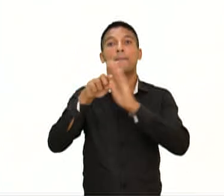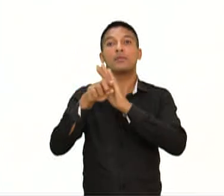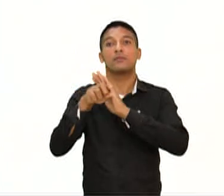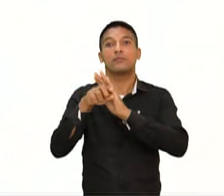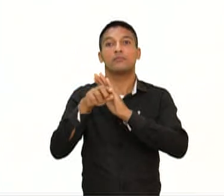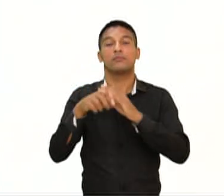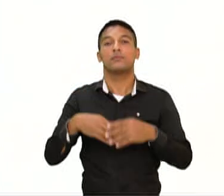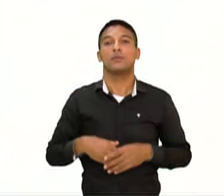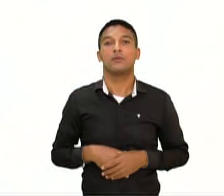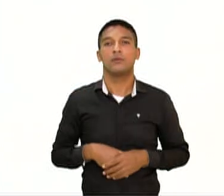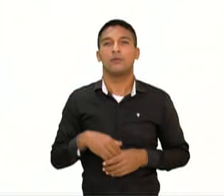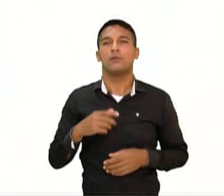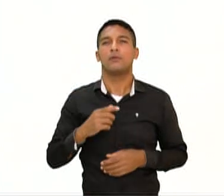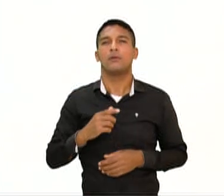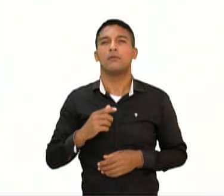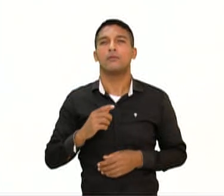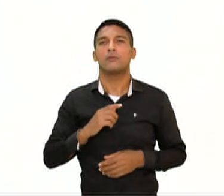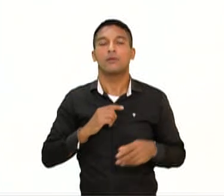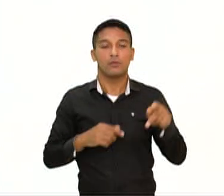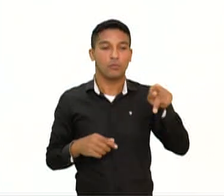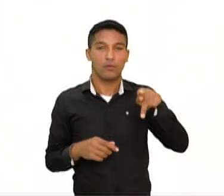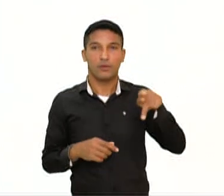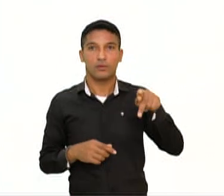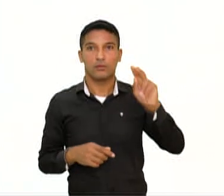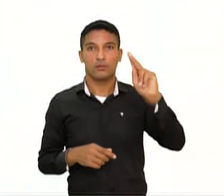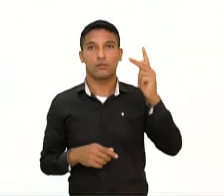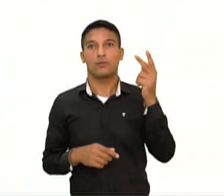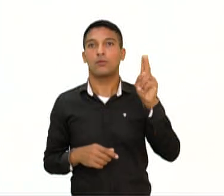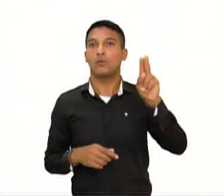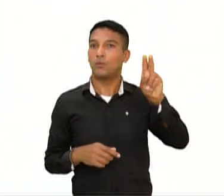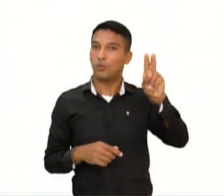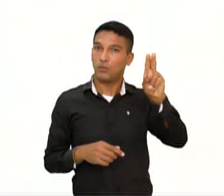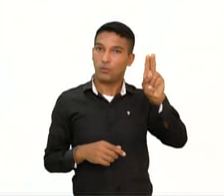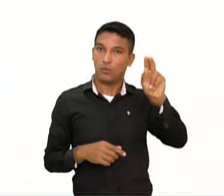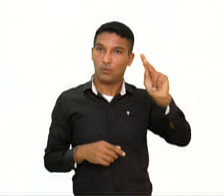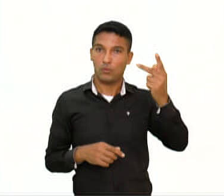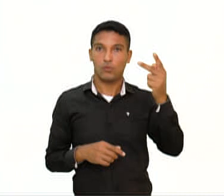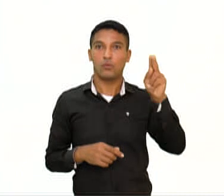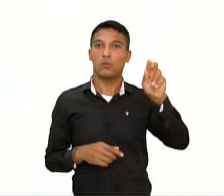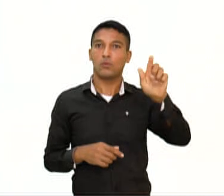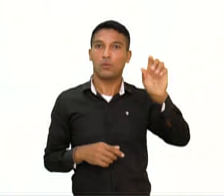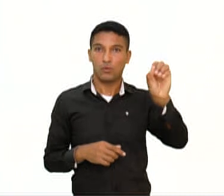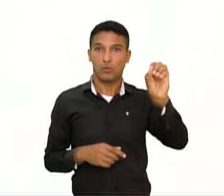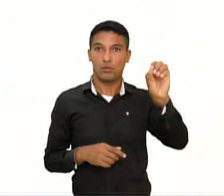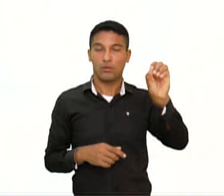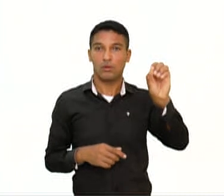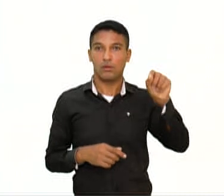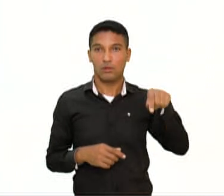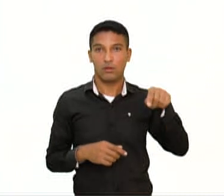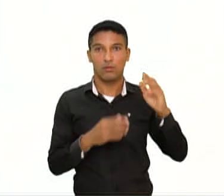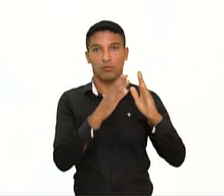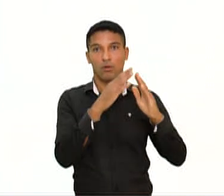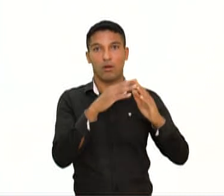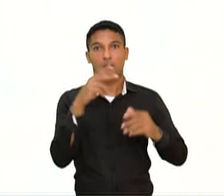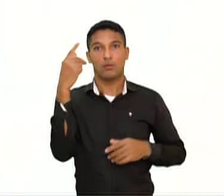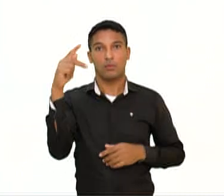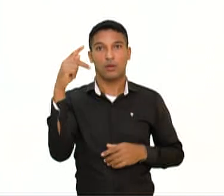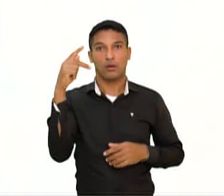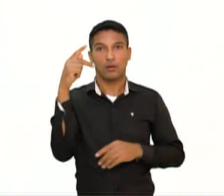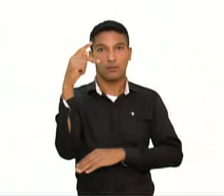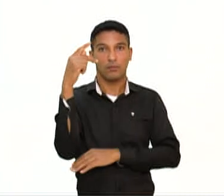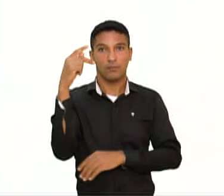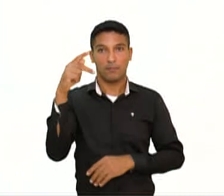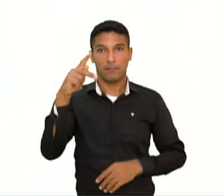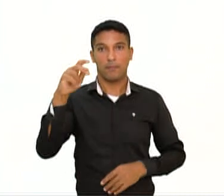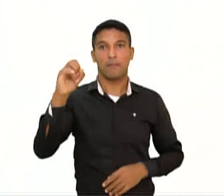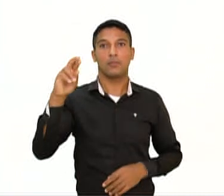aula sobre o olho humano, tá? Então, a gente vai falar um pouquinho sobre a visão, só que o nosso foco não vai ser muito a morfologia do olho, porque já tem uma aula que você pode estar retomando